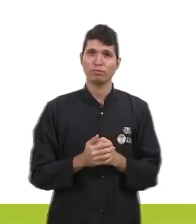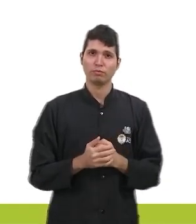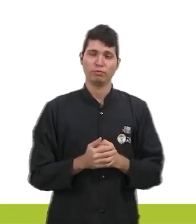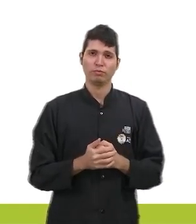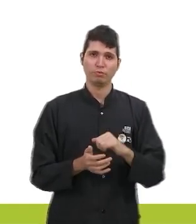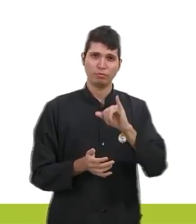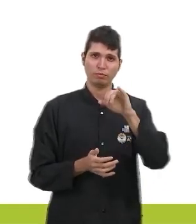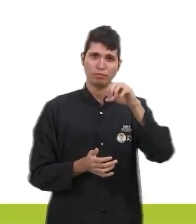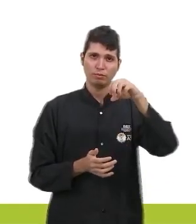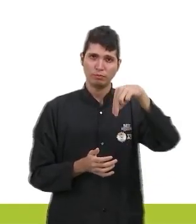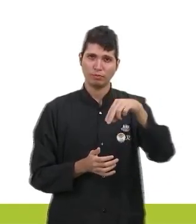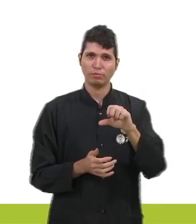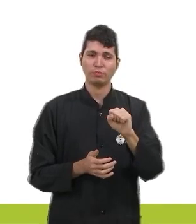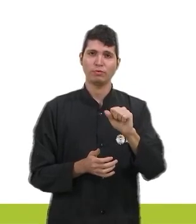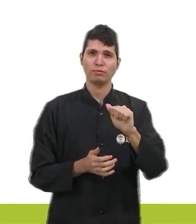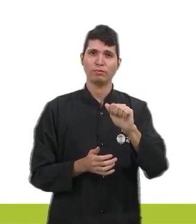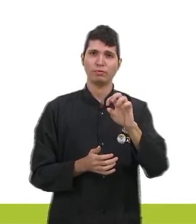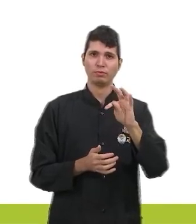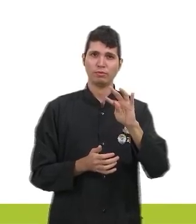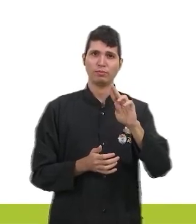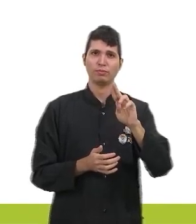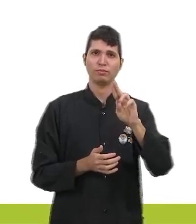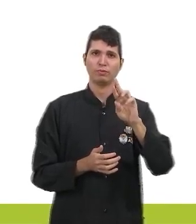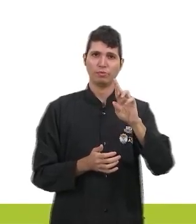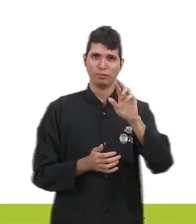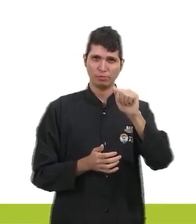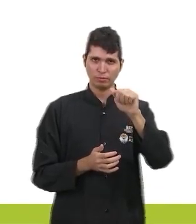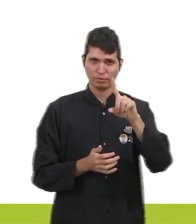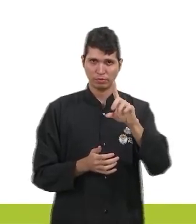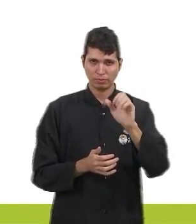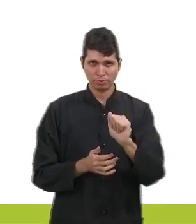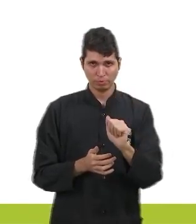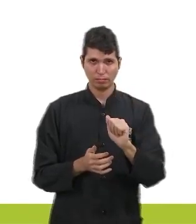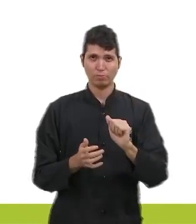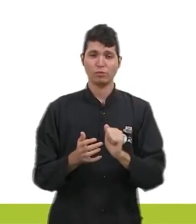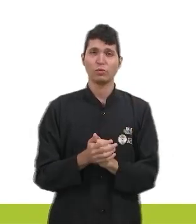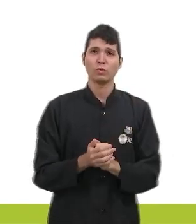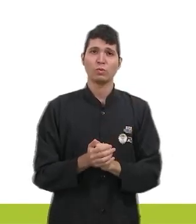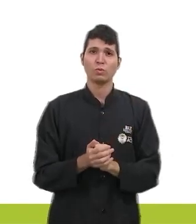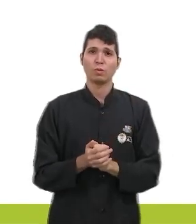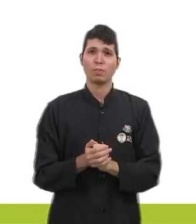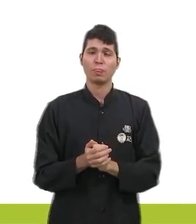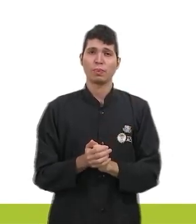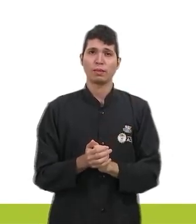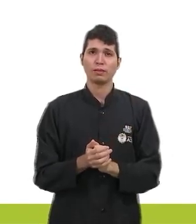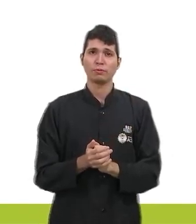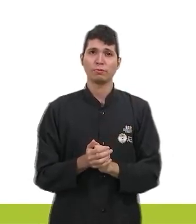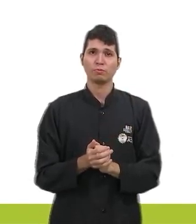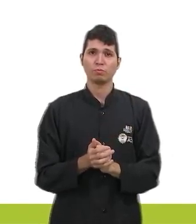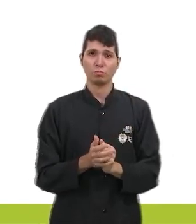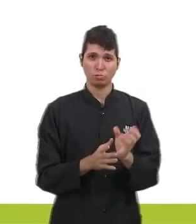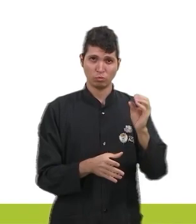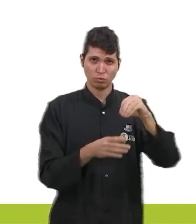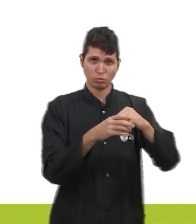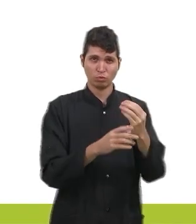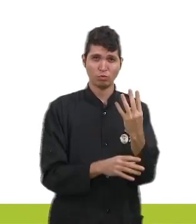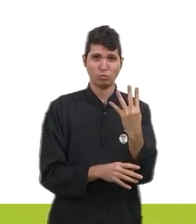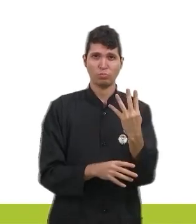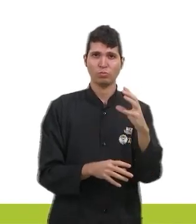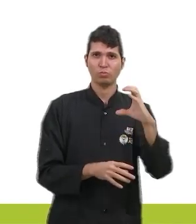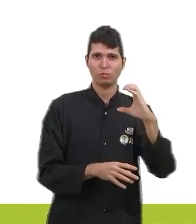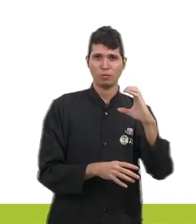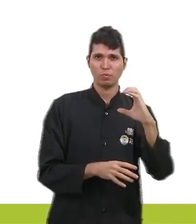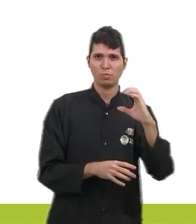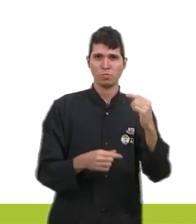da substância que a gente acabou de analisar, eu tenho a presença ali de 4 carbonos, todos eles fazendo